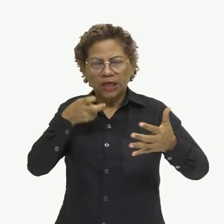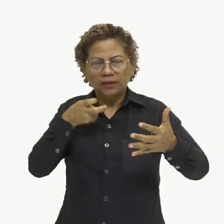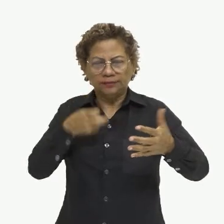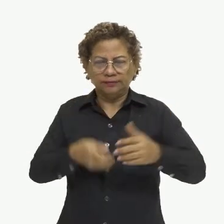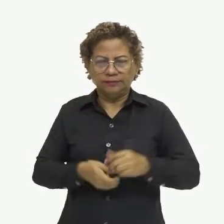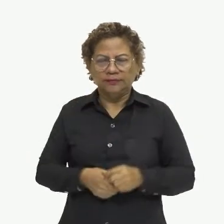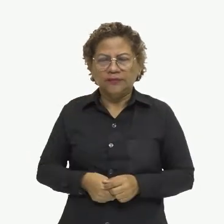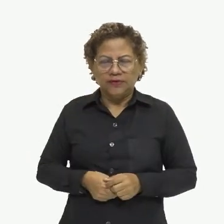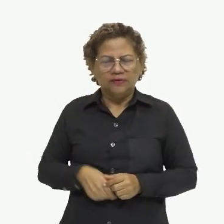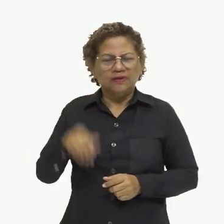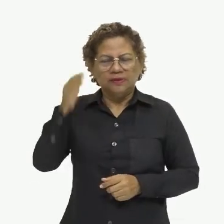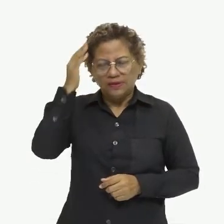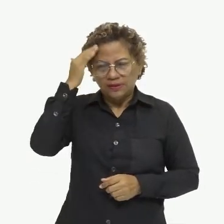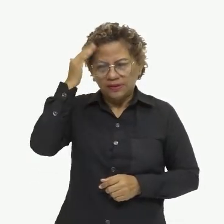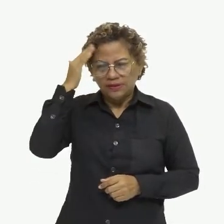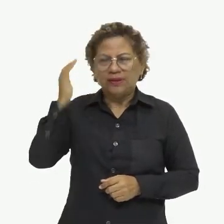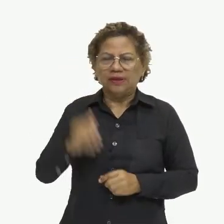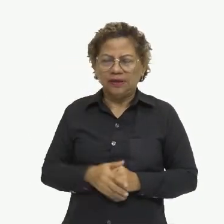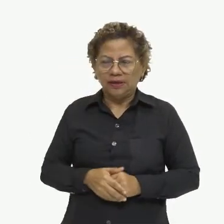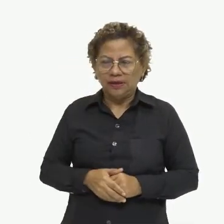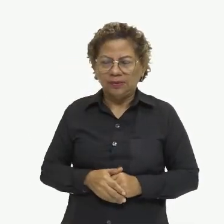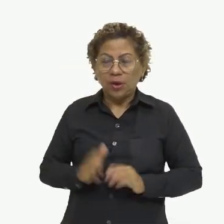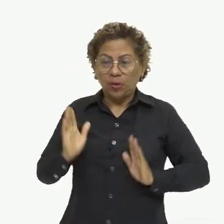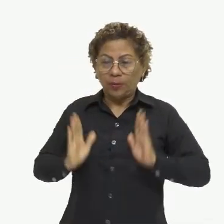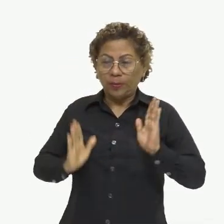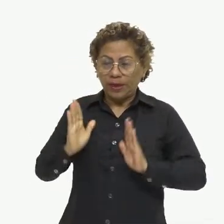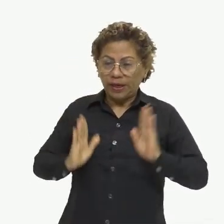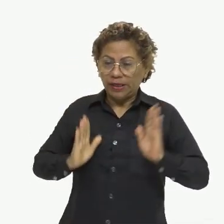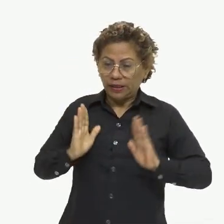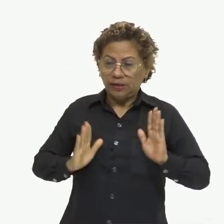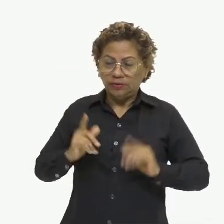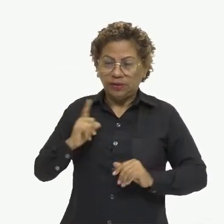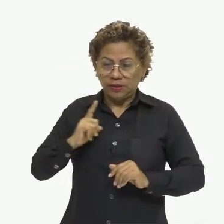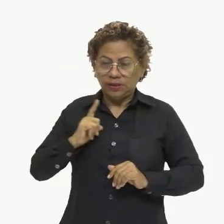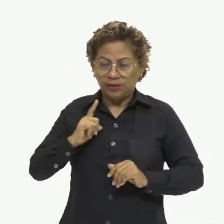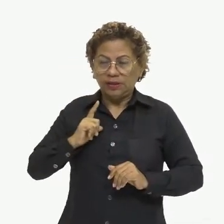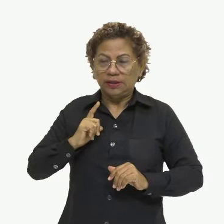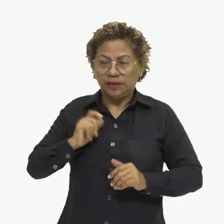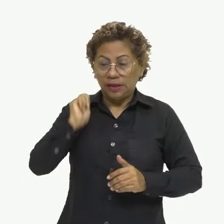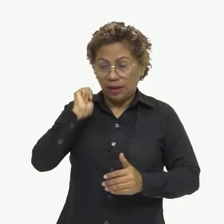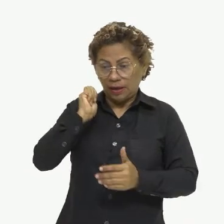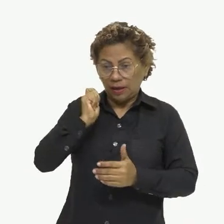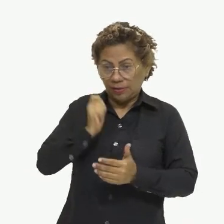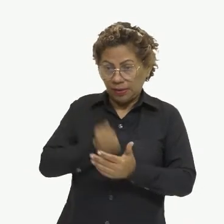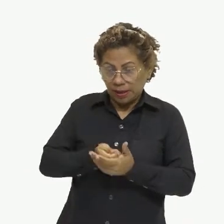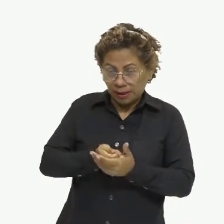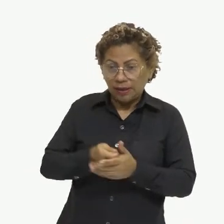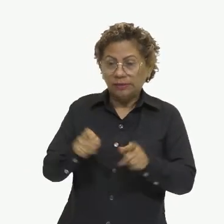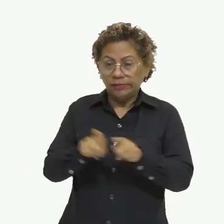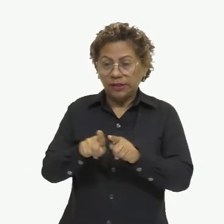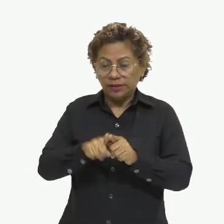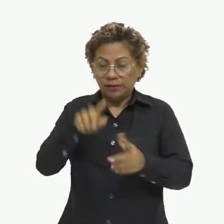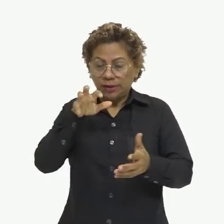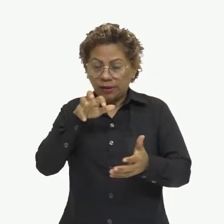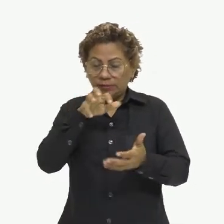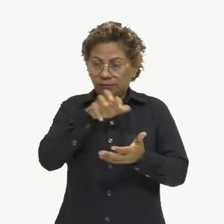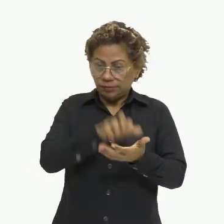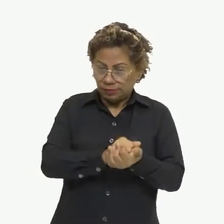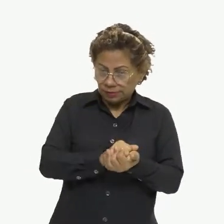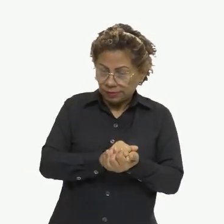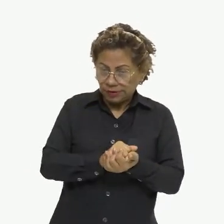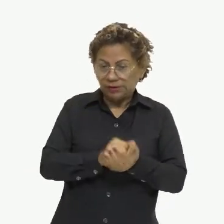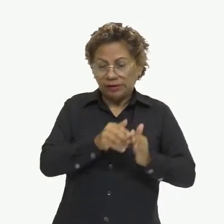o prazo, né, que eles estão dando, o período, né, que a pessoa tem que se inscrever, o valor da taxa